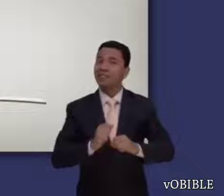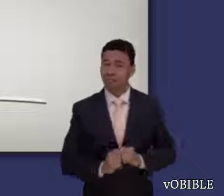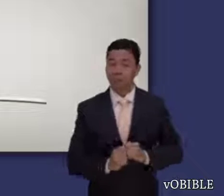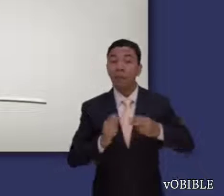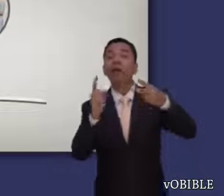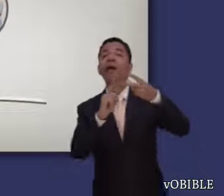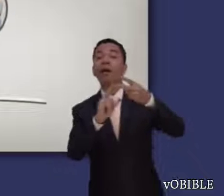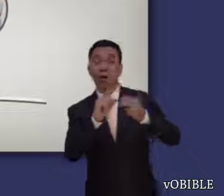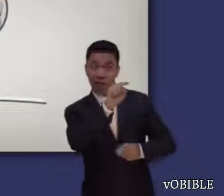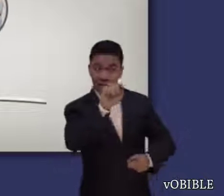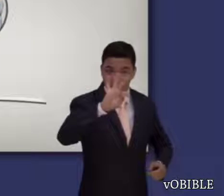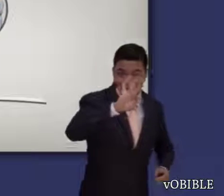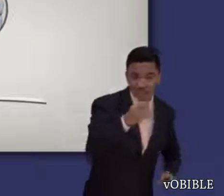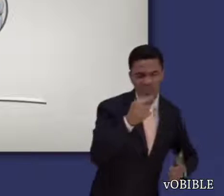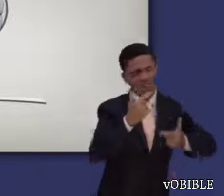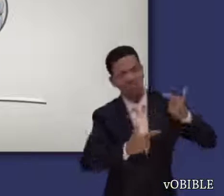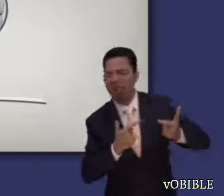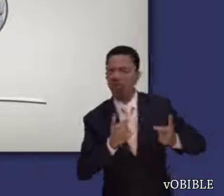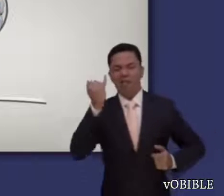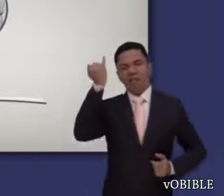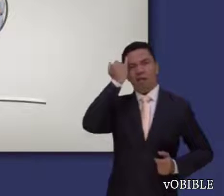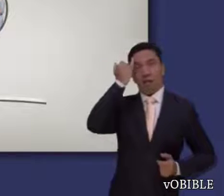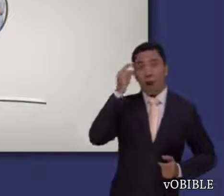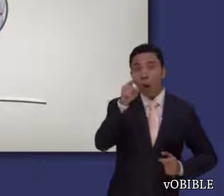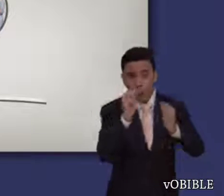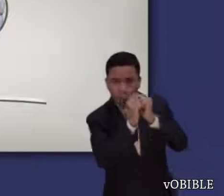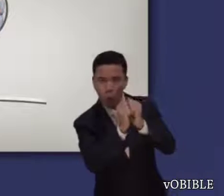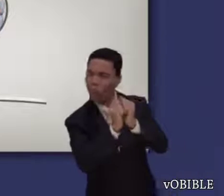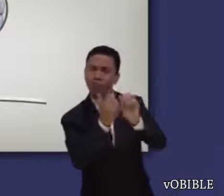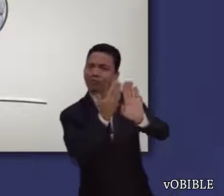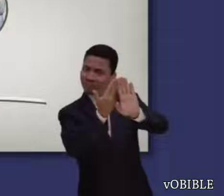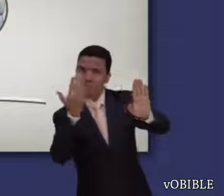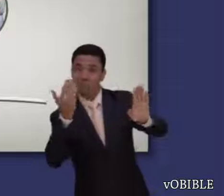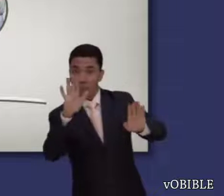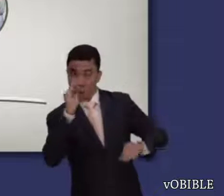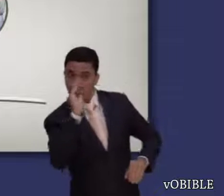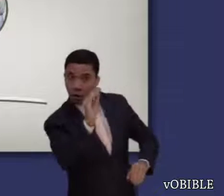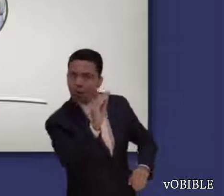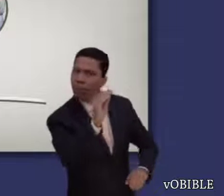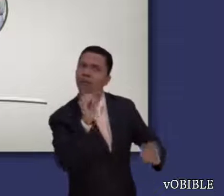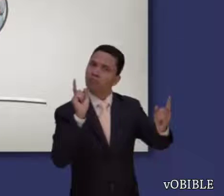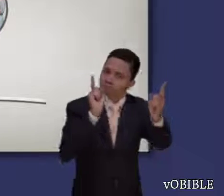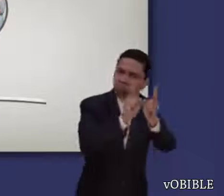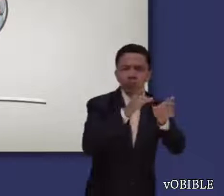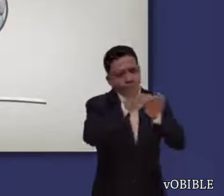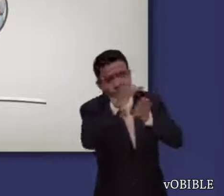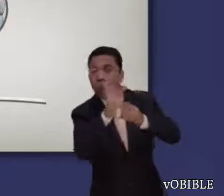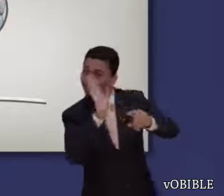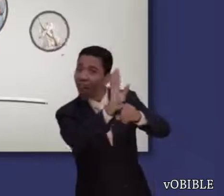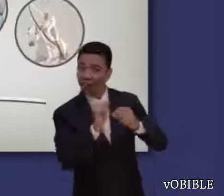de Cristo. Por que é importante parar de se associar com alguns, mas sem tratá-los como